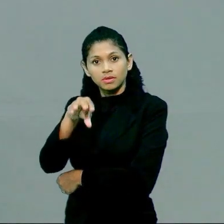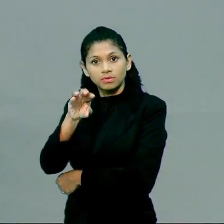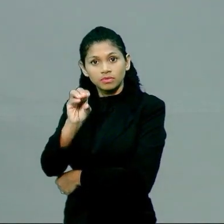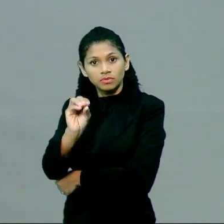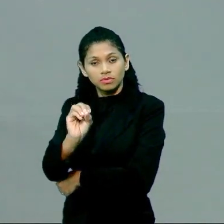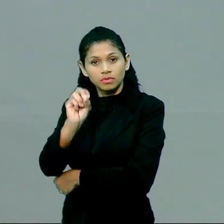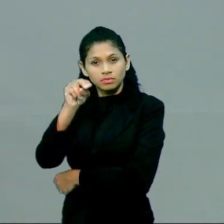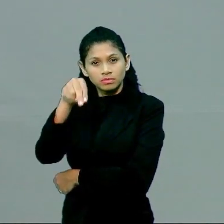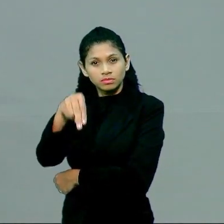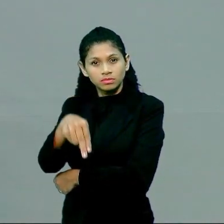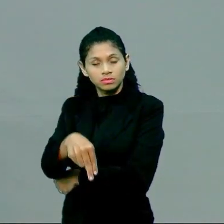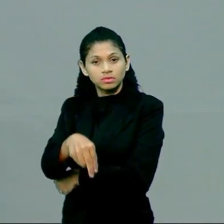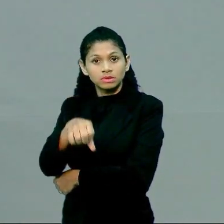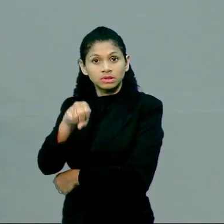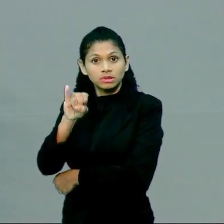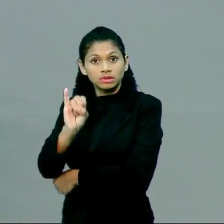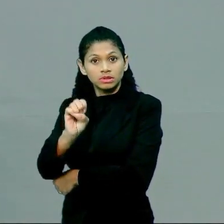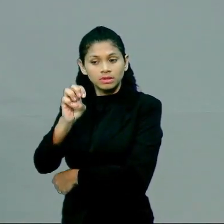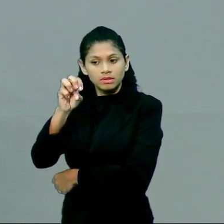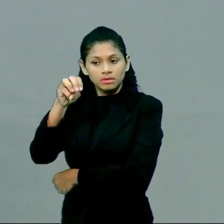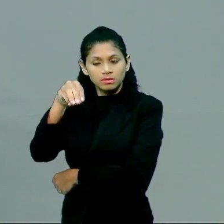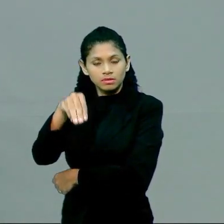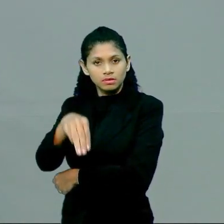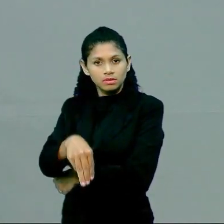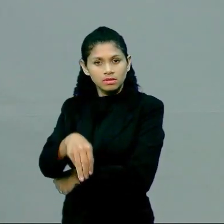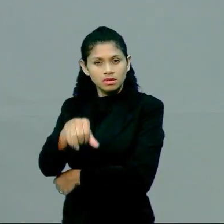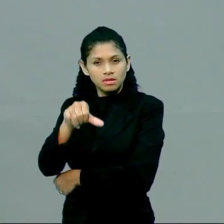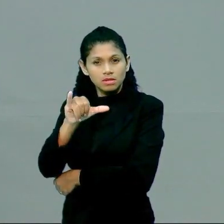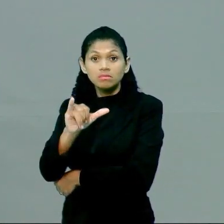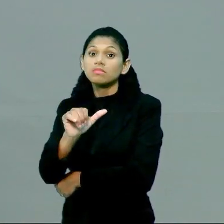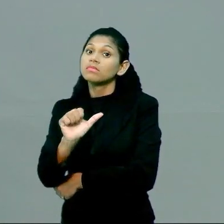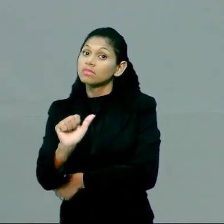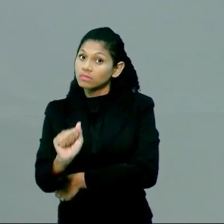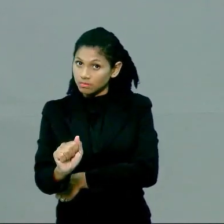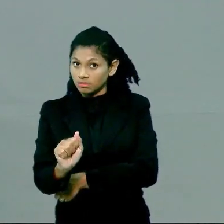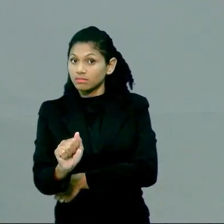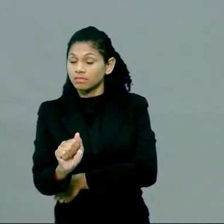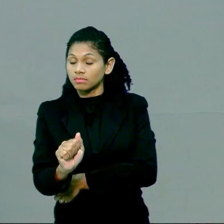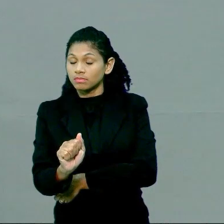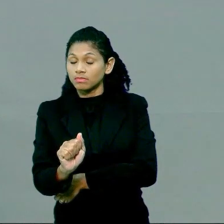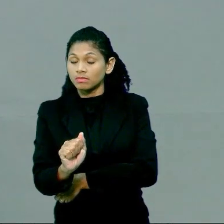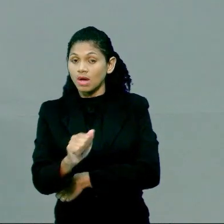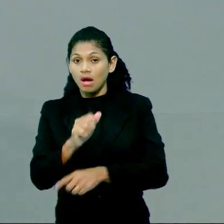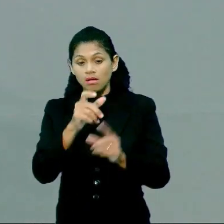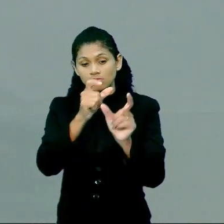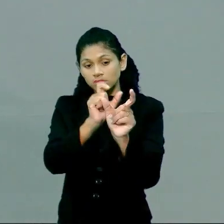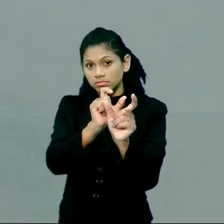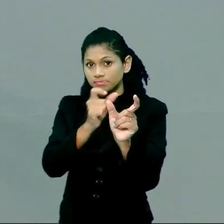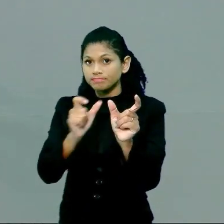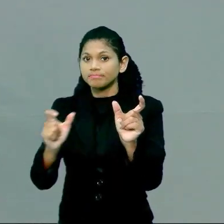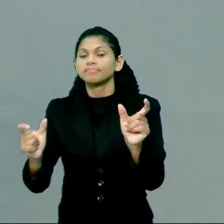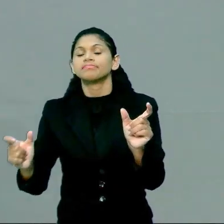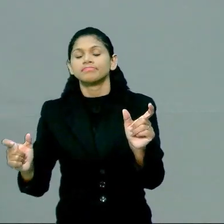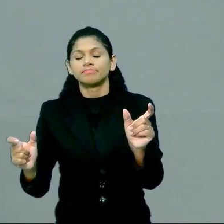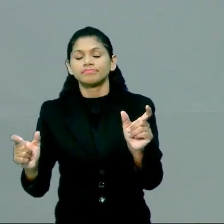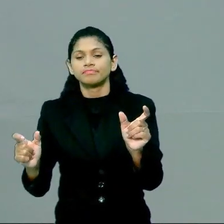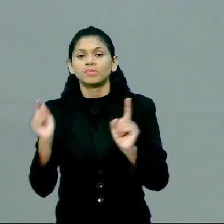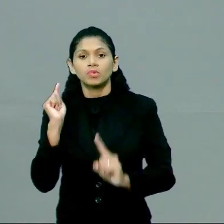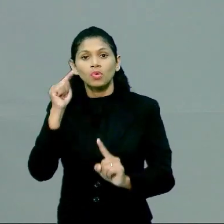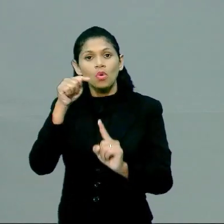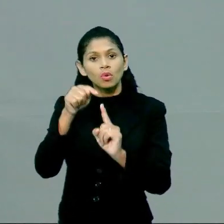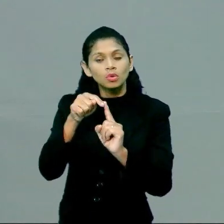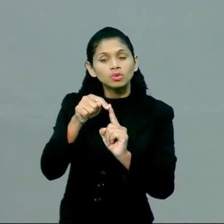se pronuncia diferentemente da língua portuguesa, mas o objetivo, os